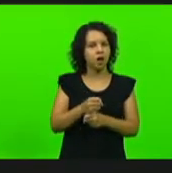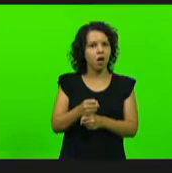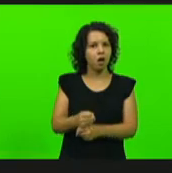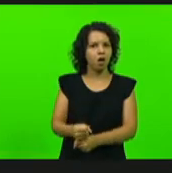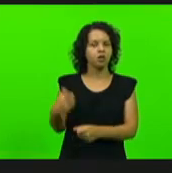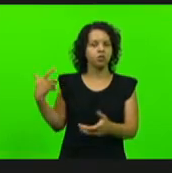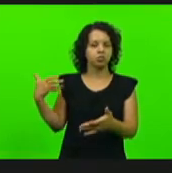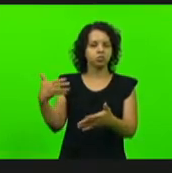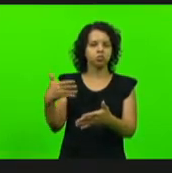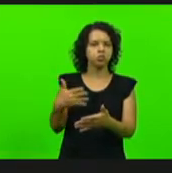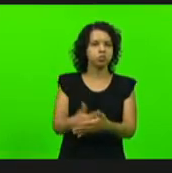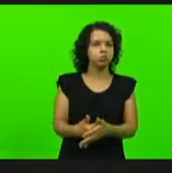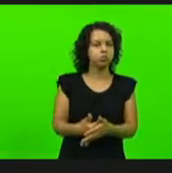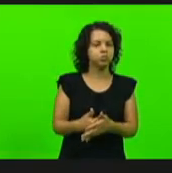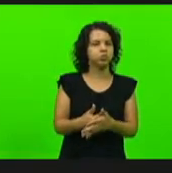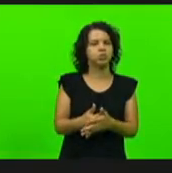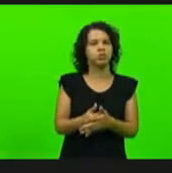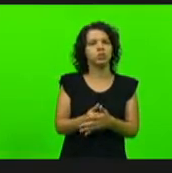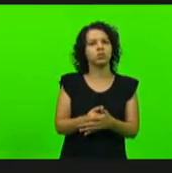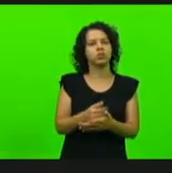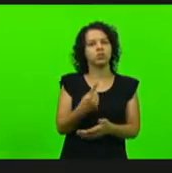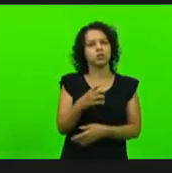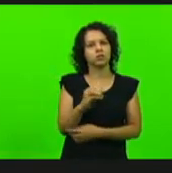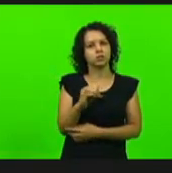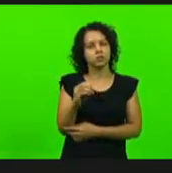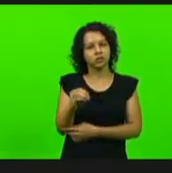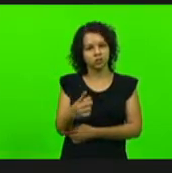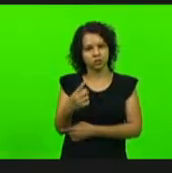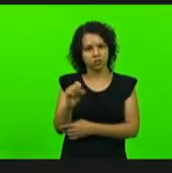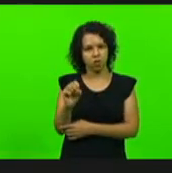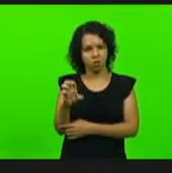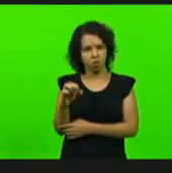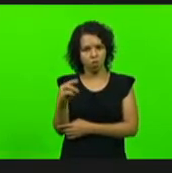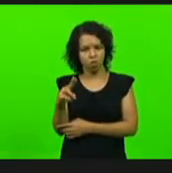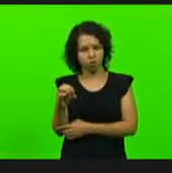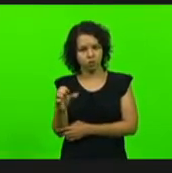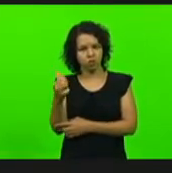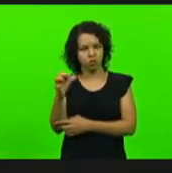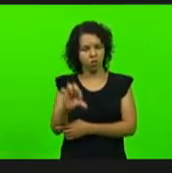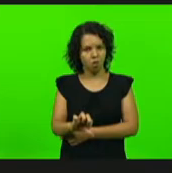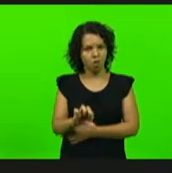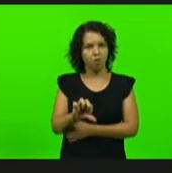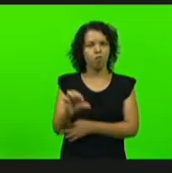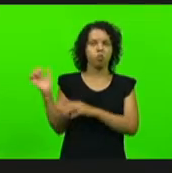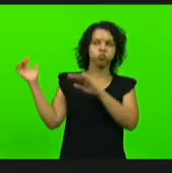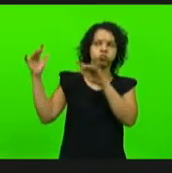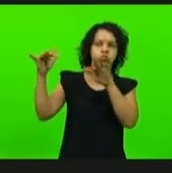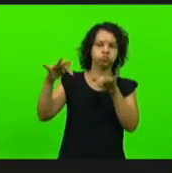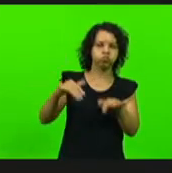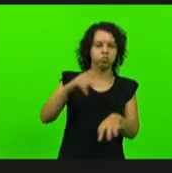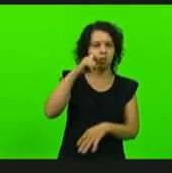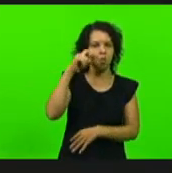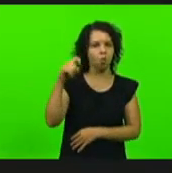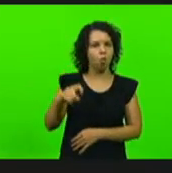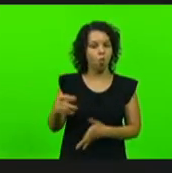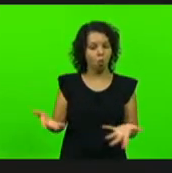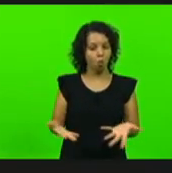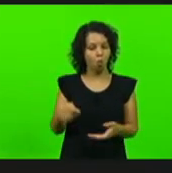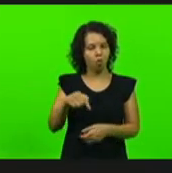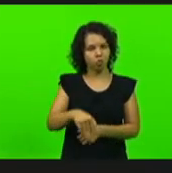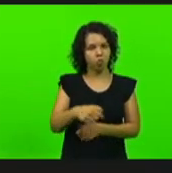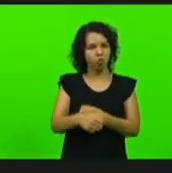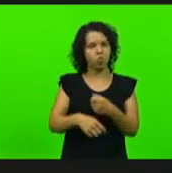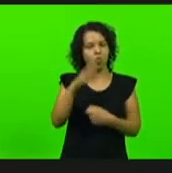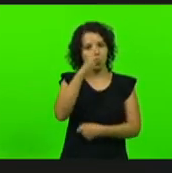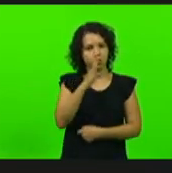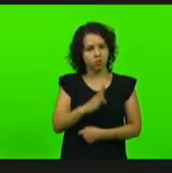XIX, começou a imigração ucraniana para o Brasil. Hoje, nós temos no Brasil cerca de 600 mil